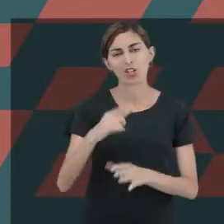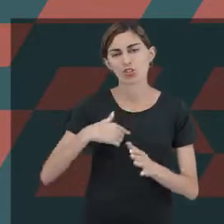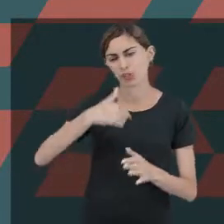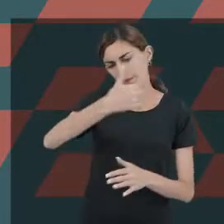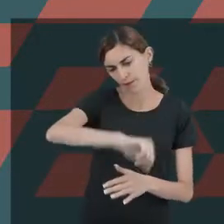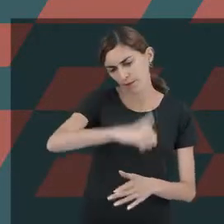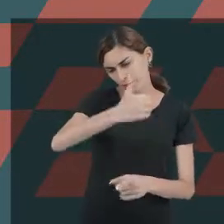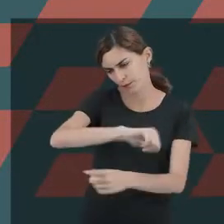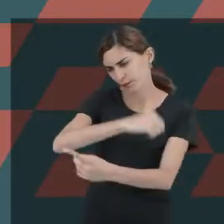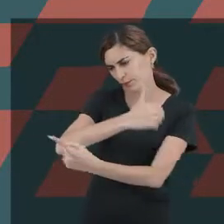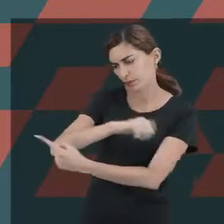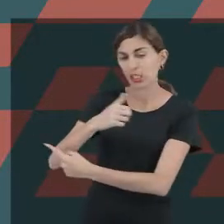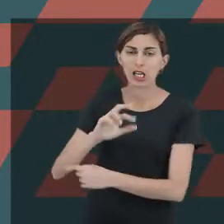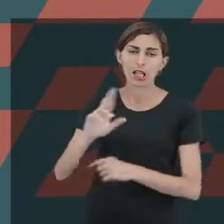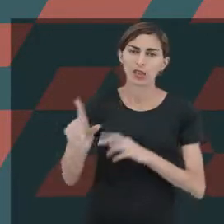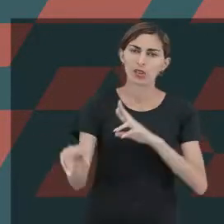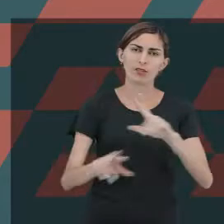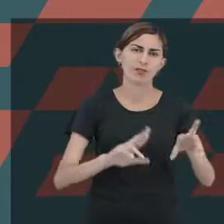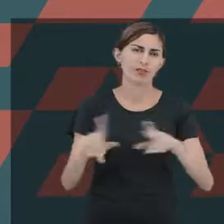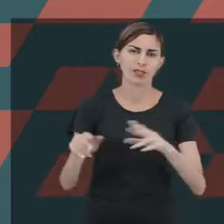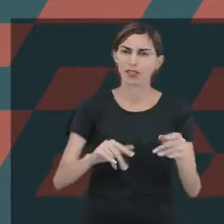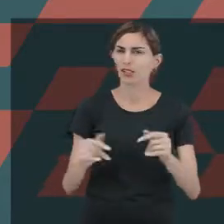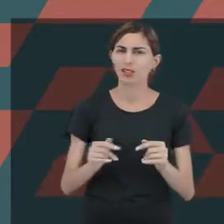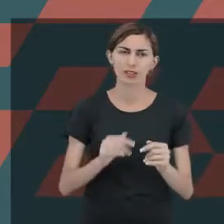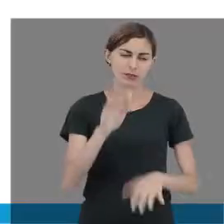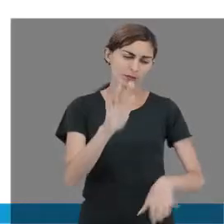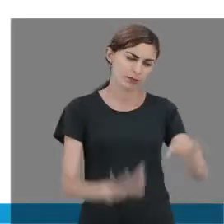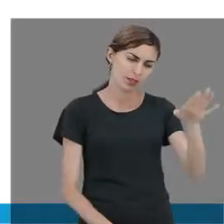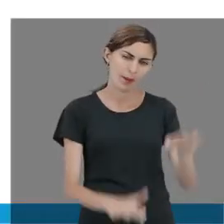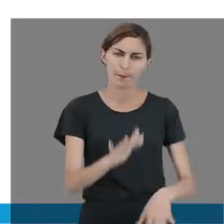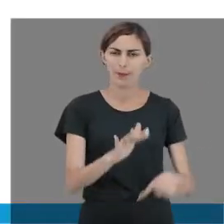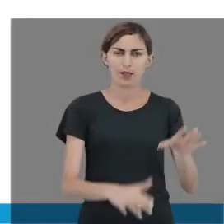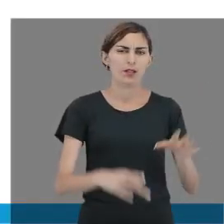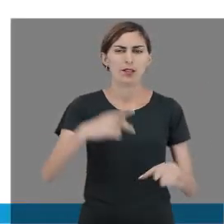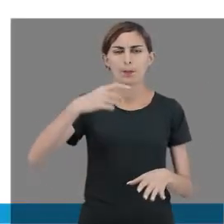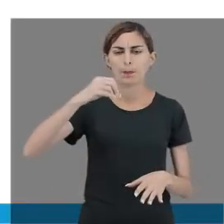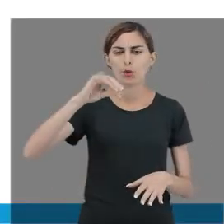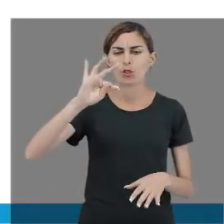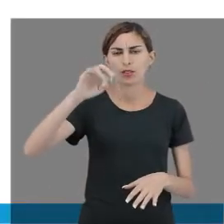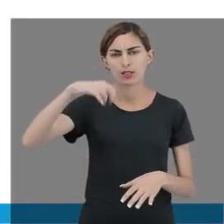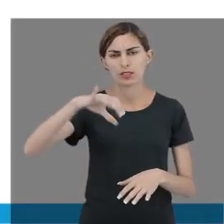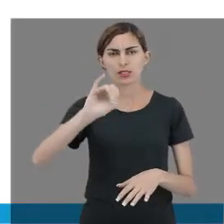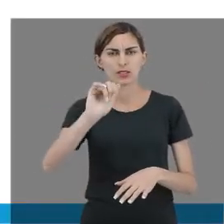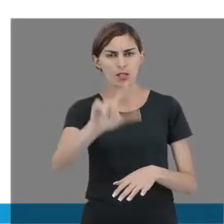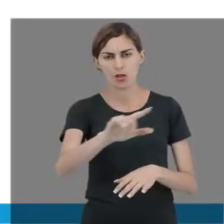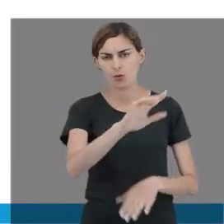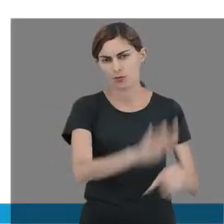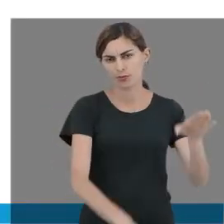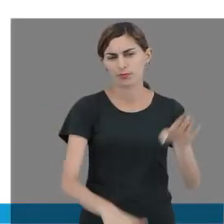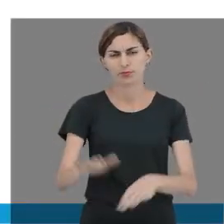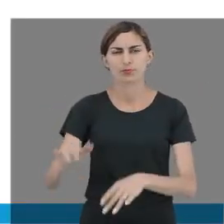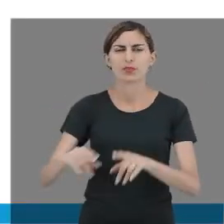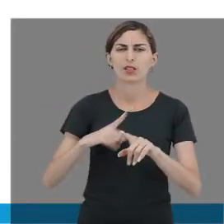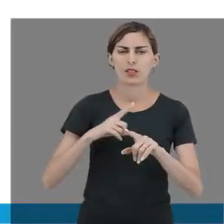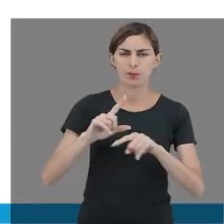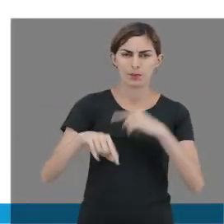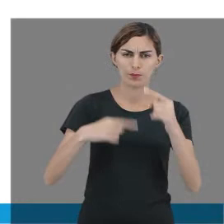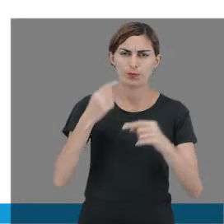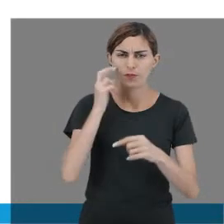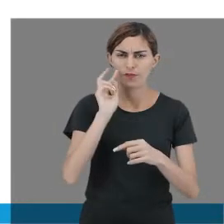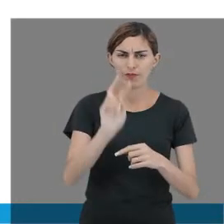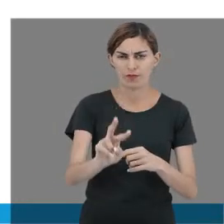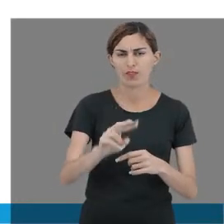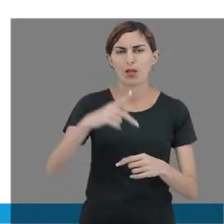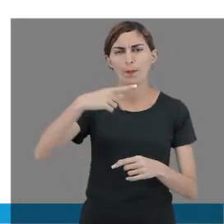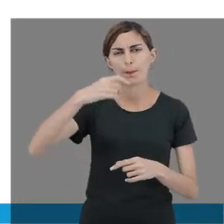o paciente, define objetivos, que vai depender muito do potencial. Depois o paciente vai chegar mais ou menos no quadro em que ele está definido pelo